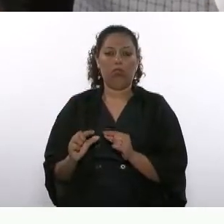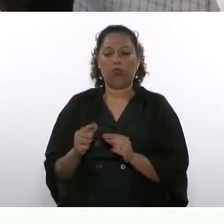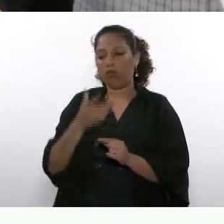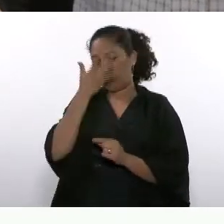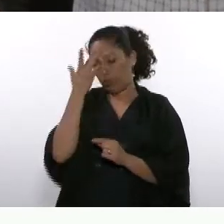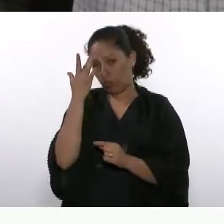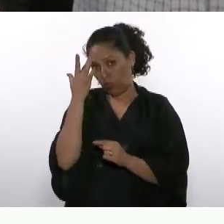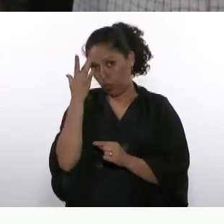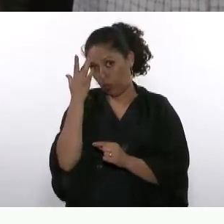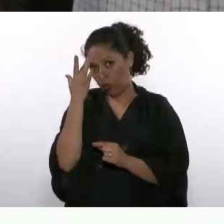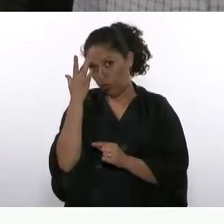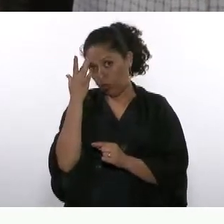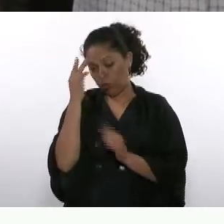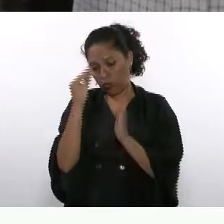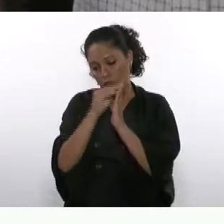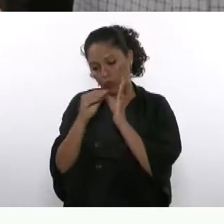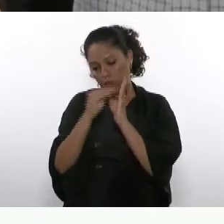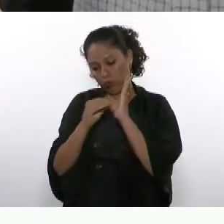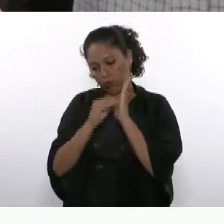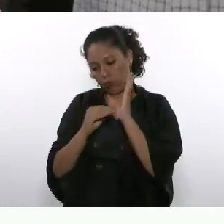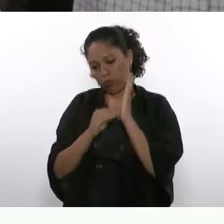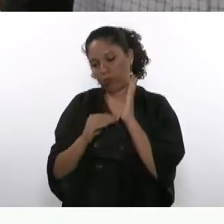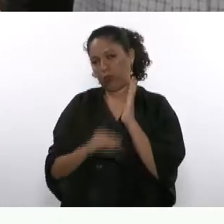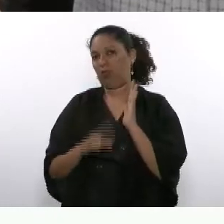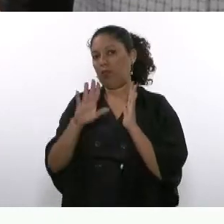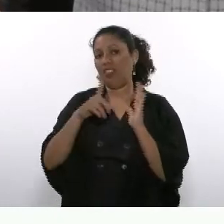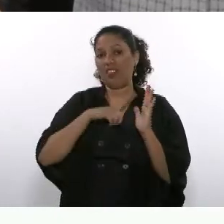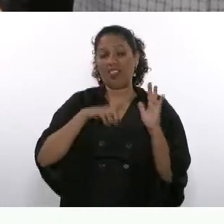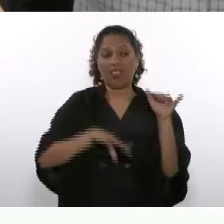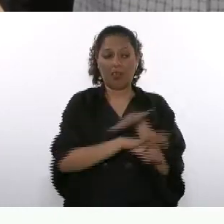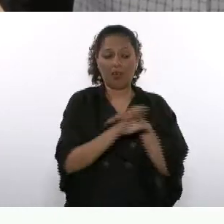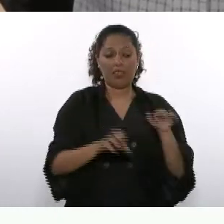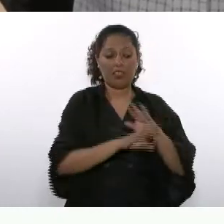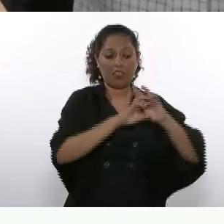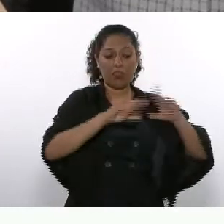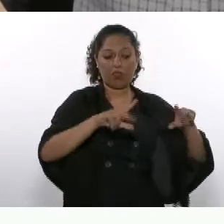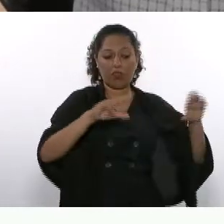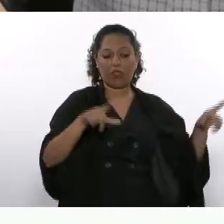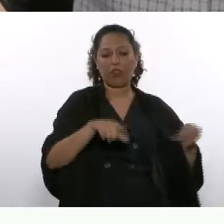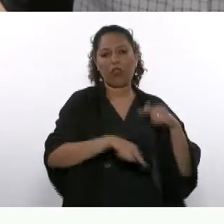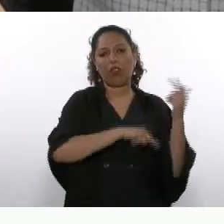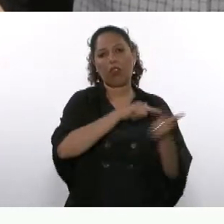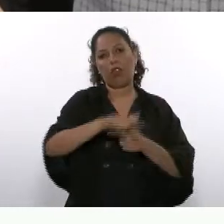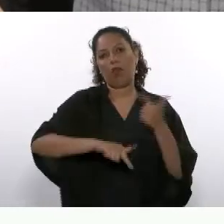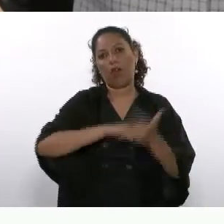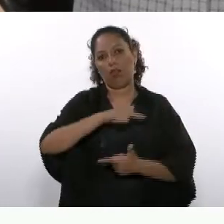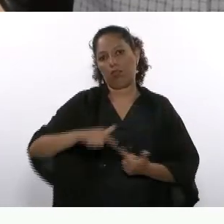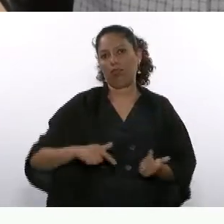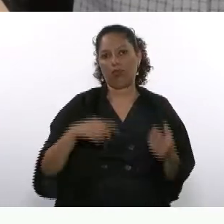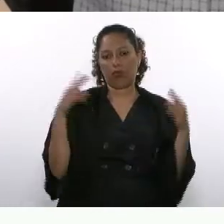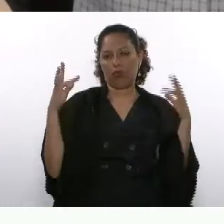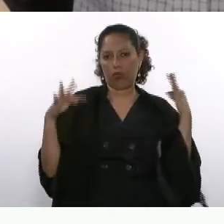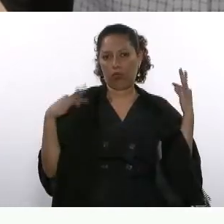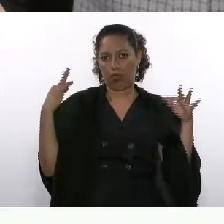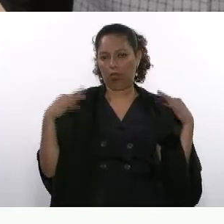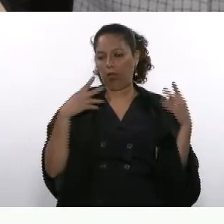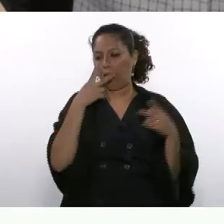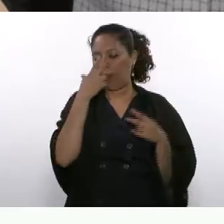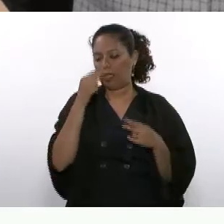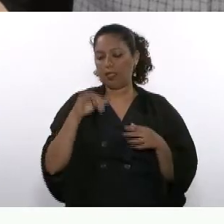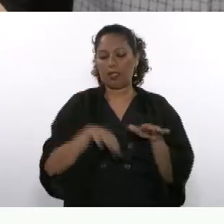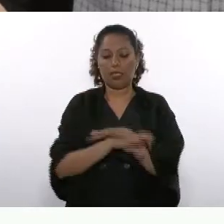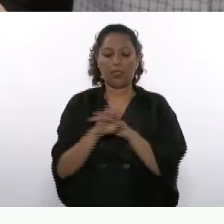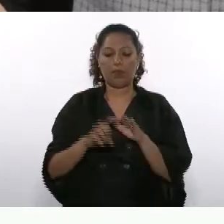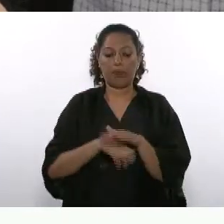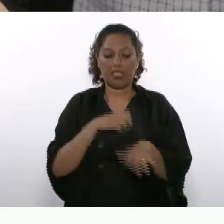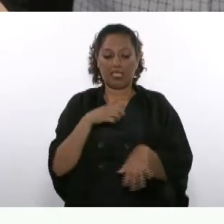sabe de empresas atuando no mercado. As empresas, às vezes, parece que têm medo de se cadastrar e achar